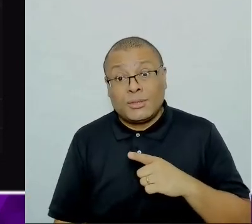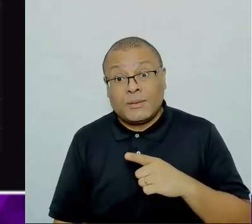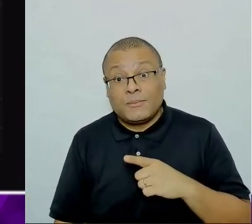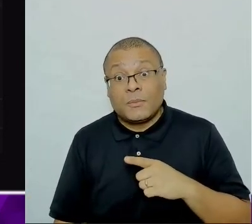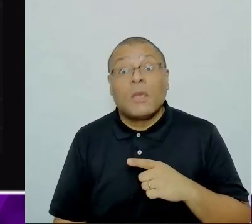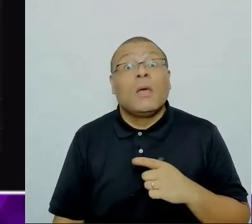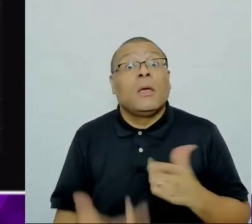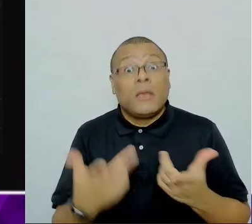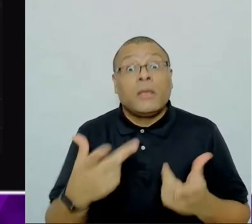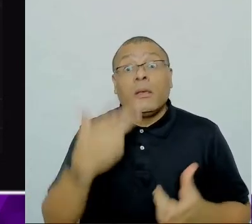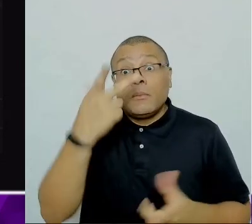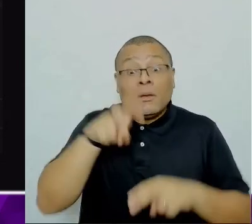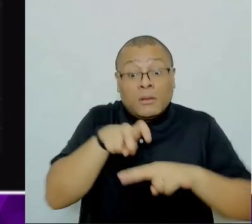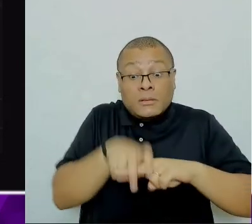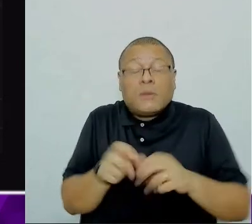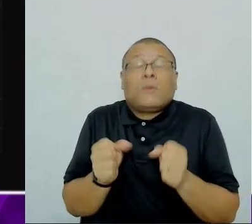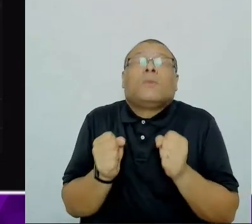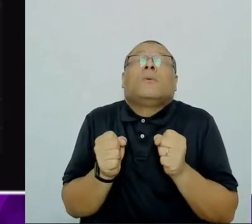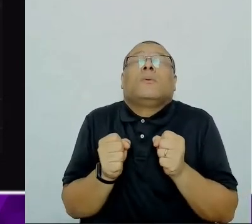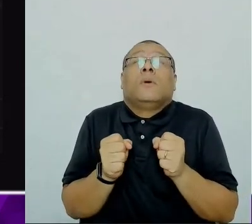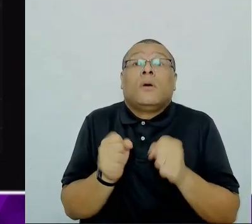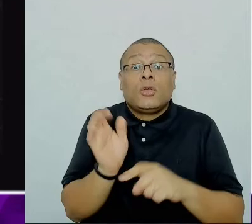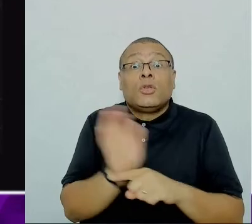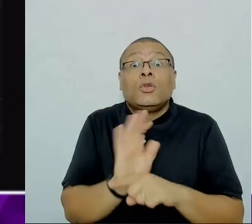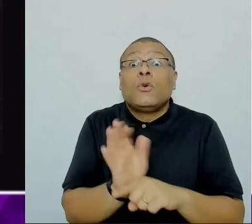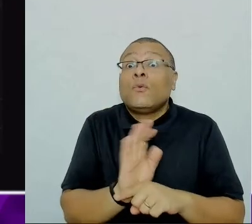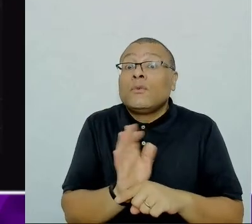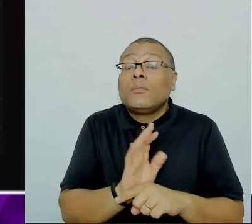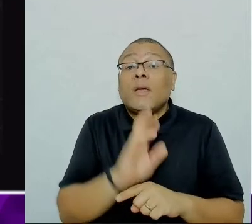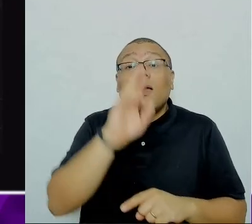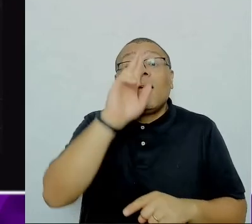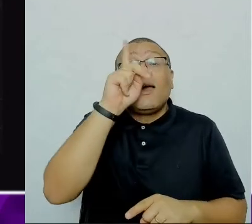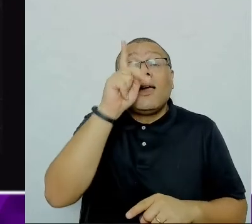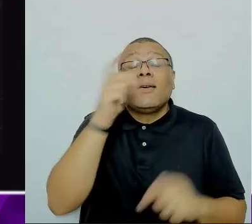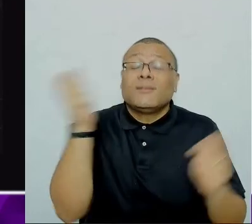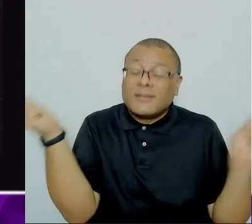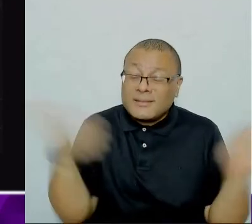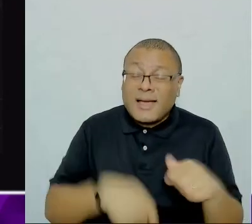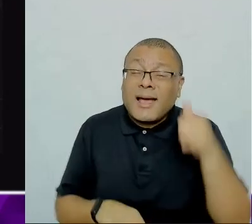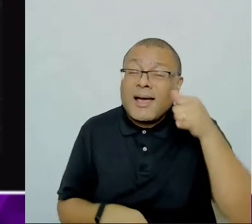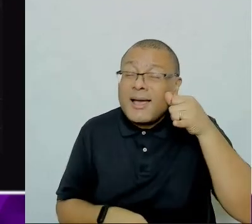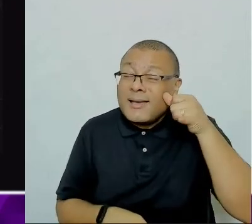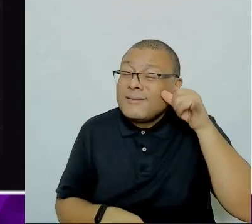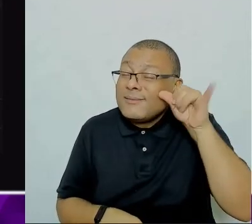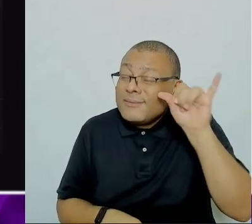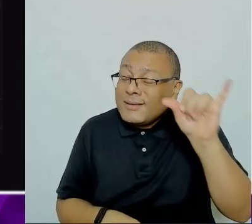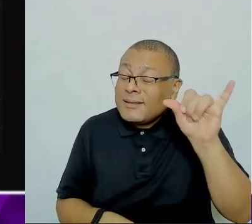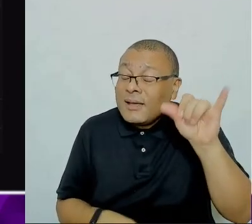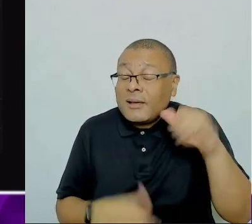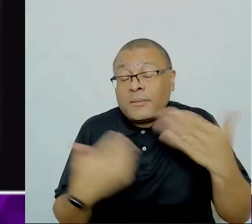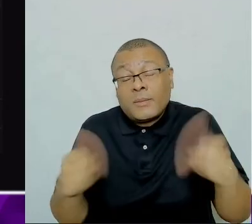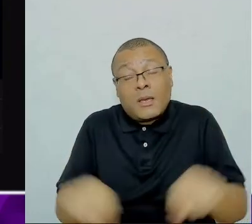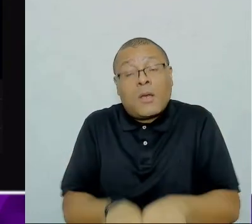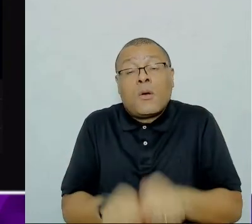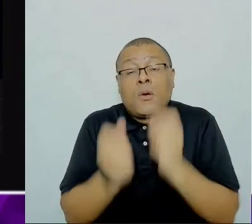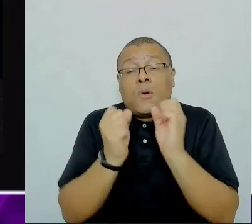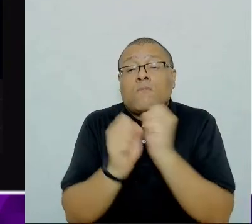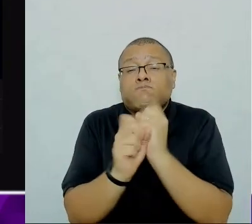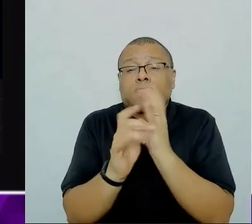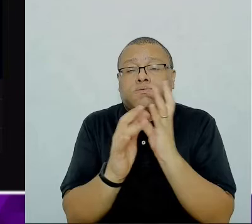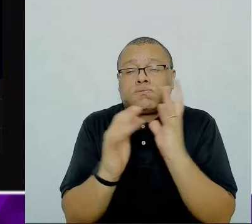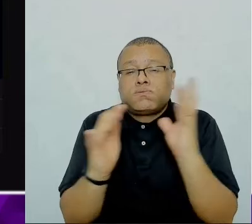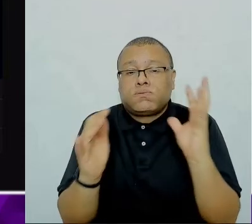tinha gente ali dentro, e o filme mostra isso, né? São erros que poderiam ser evitados, mas explodiu ali. Diferentemente